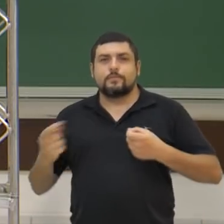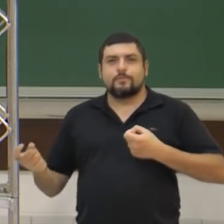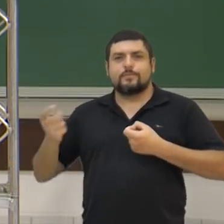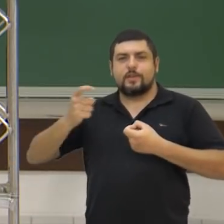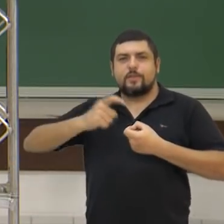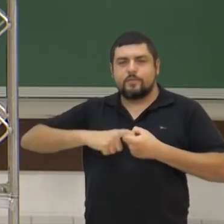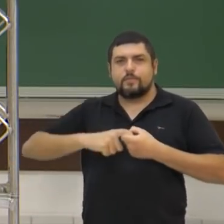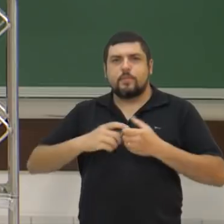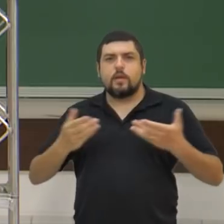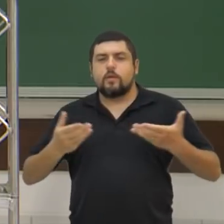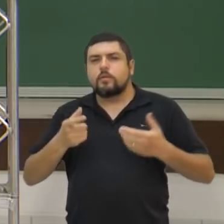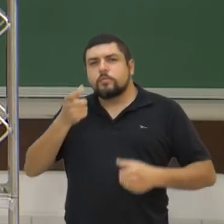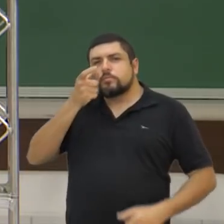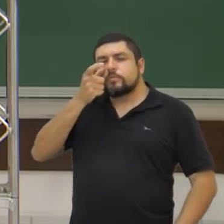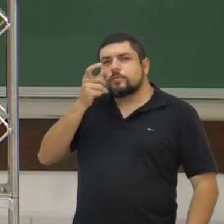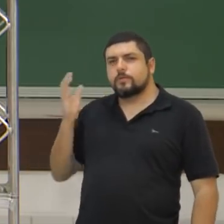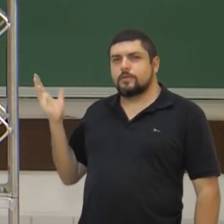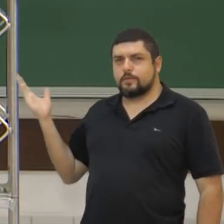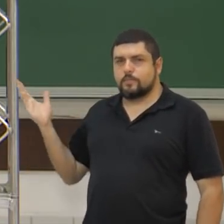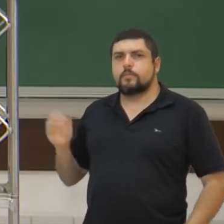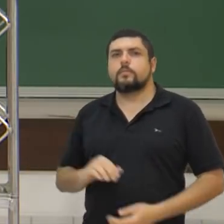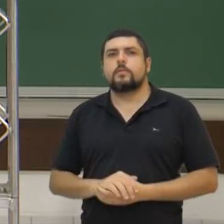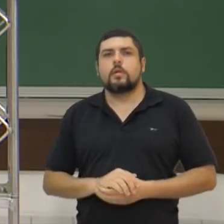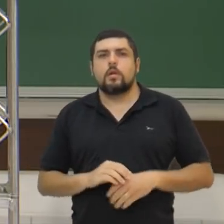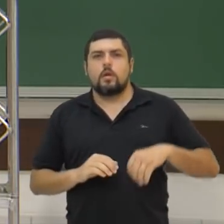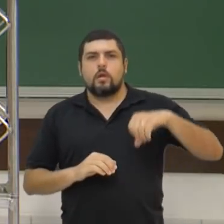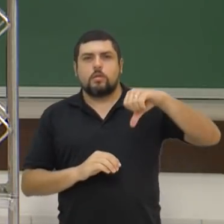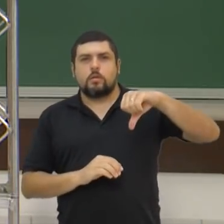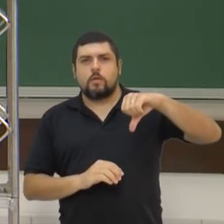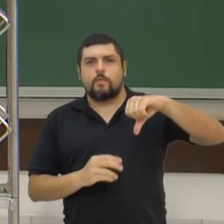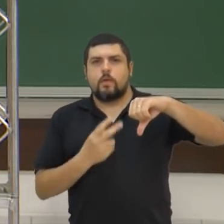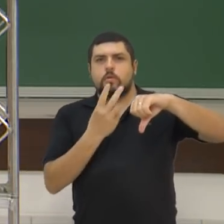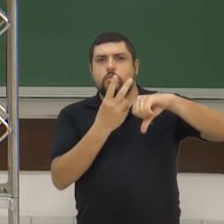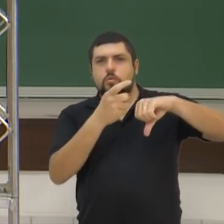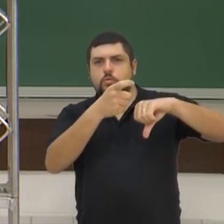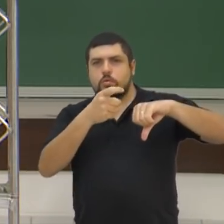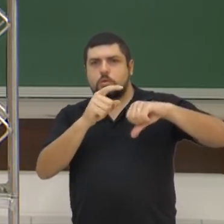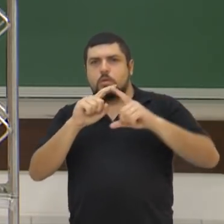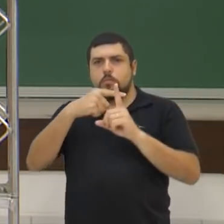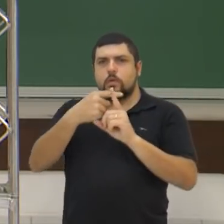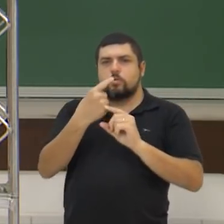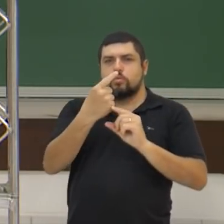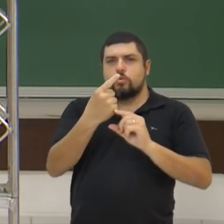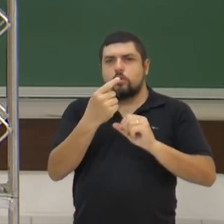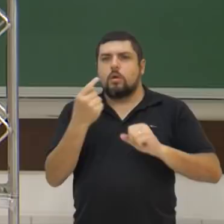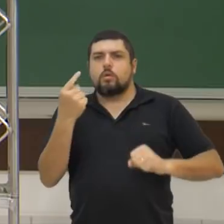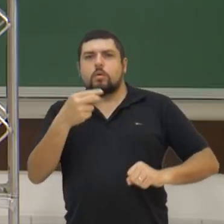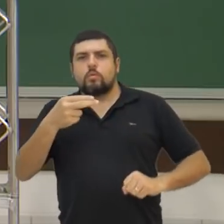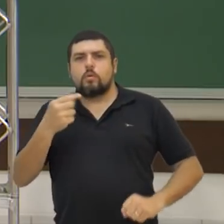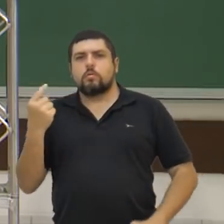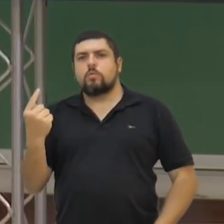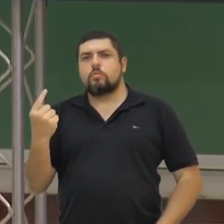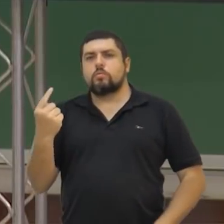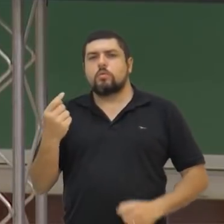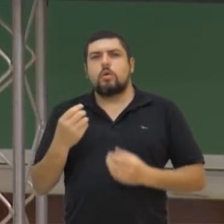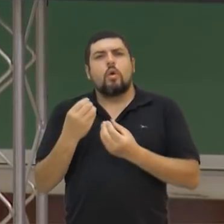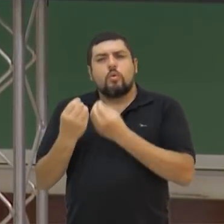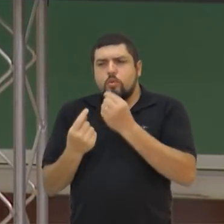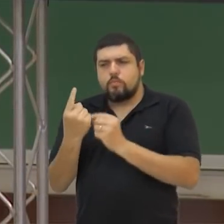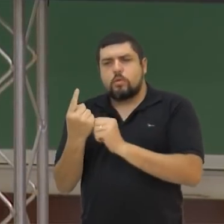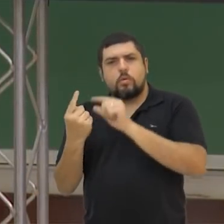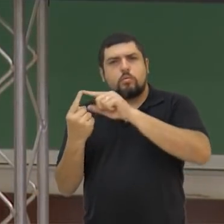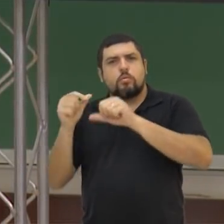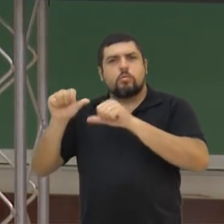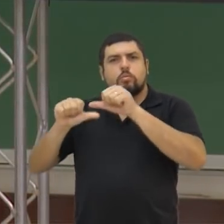Estamos de volta. Vamos dar uma olhadinha aqui. 9 elevado a 2x mais 1 é igual a 1. Como que a gente vai fazer para o 1 virar